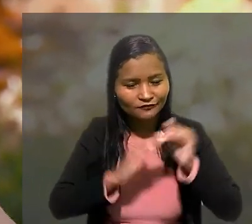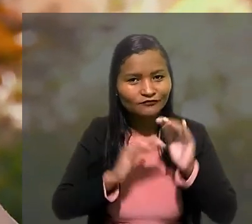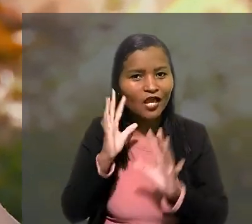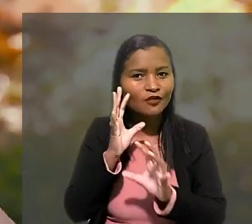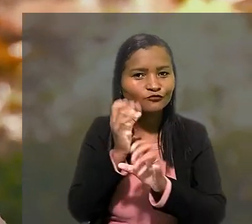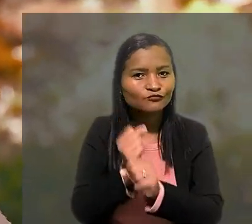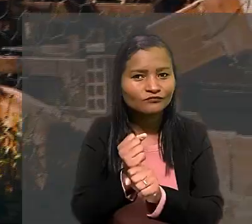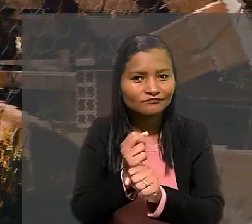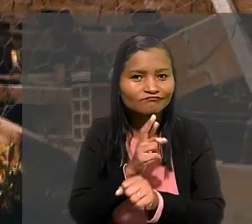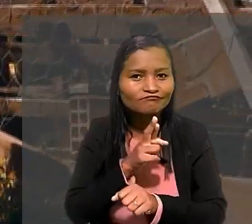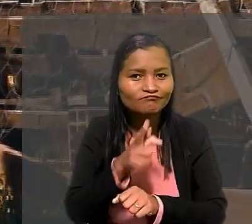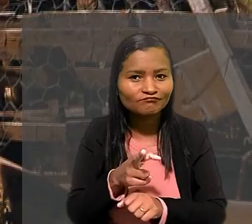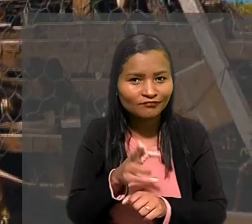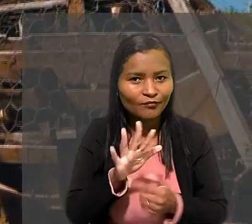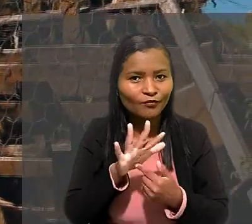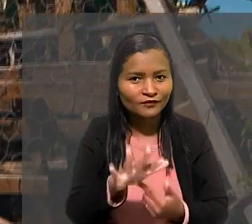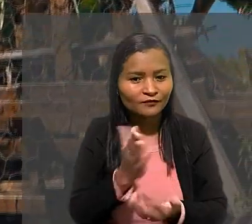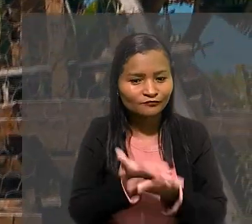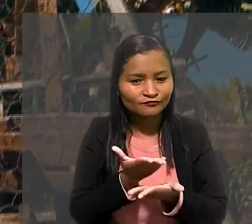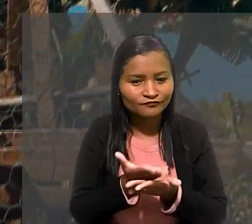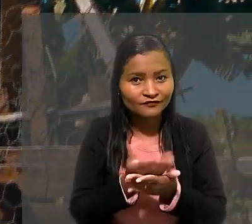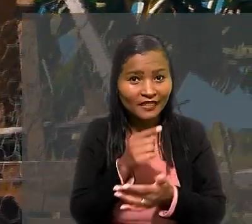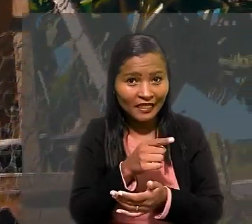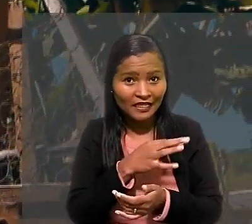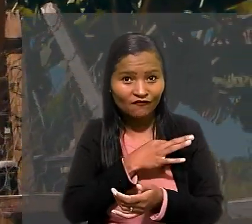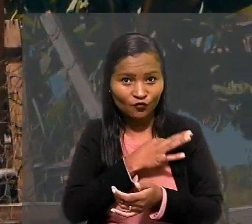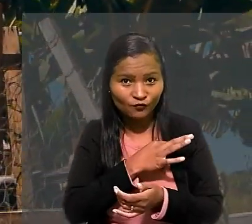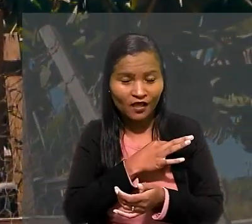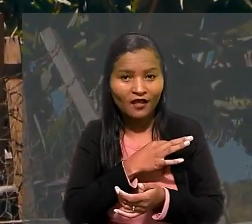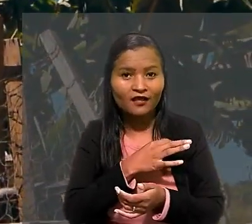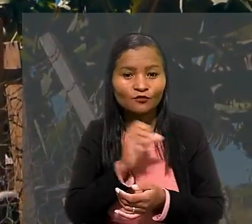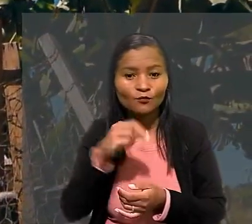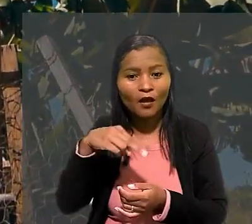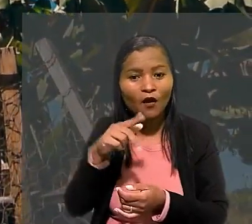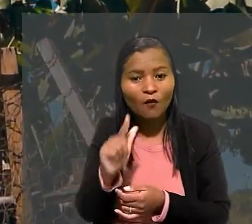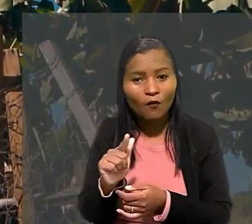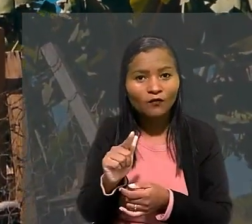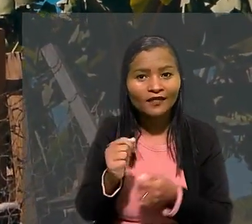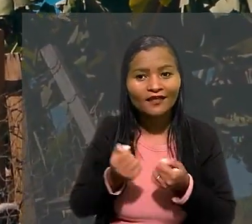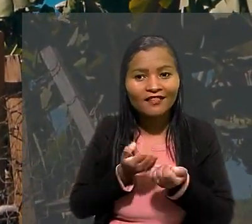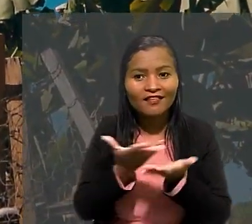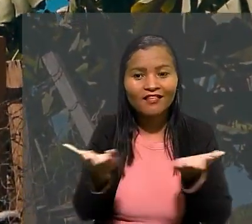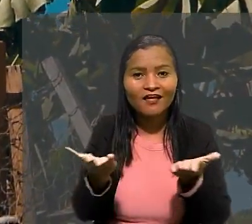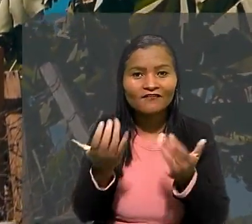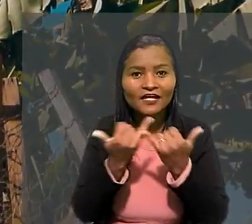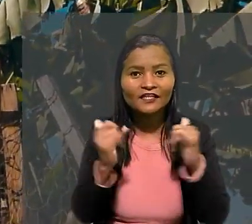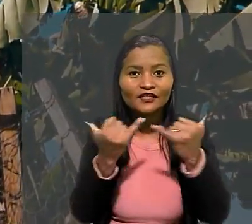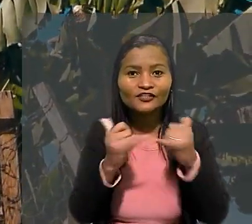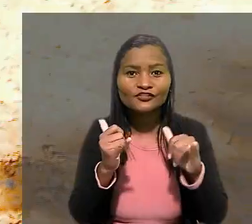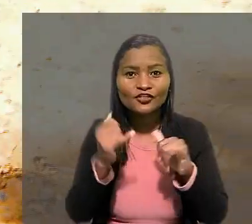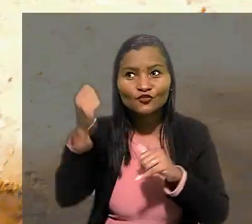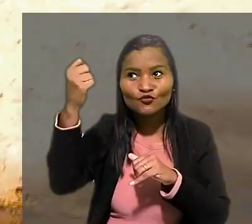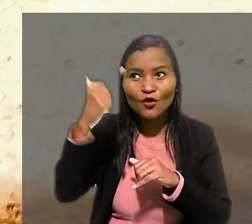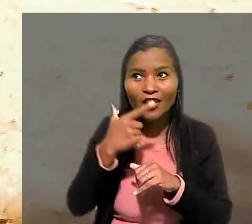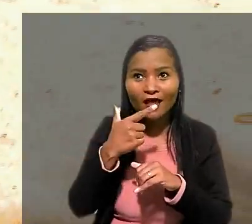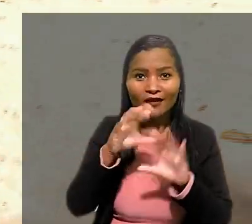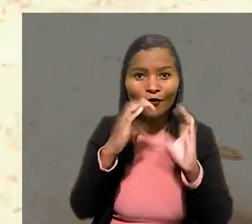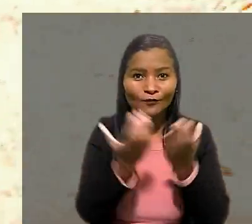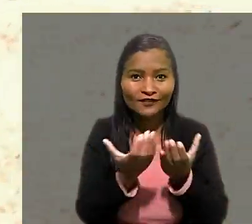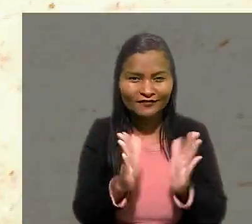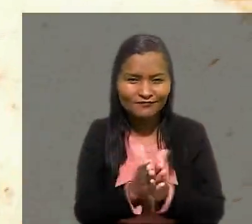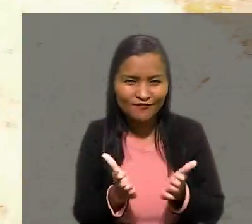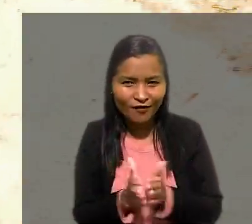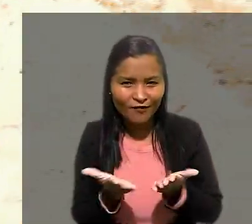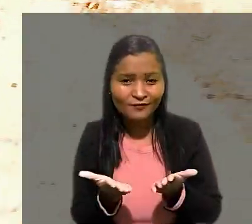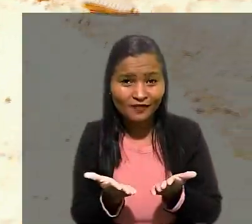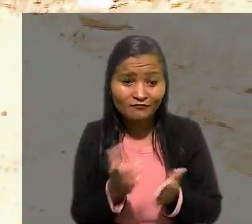mostrados pelo estudo. Ele é voluntário em uma ONG que leva energia solar a comunidades carentes. O jovem não descarta